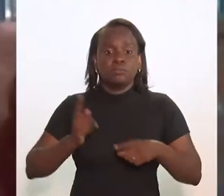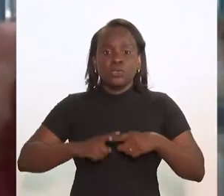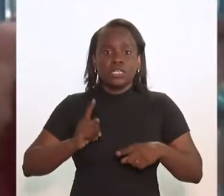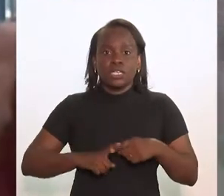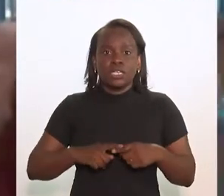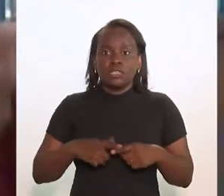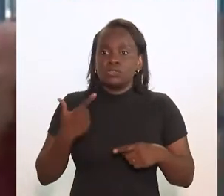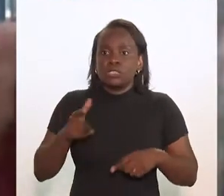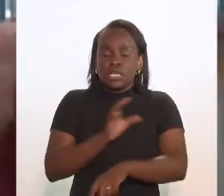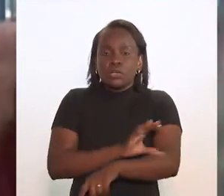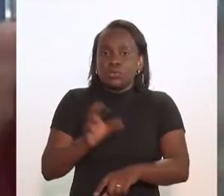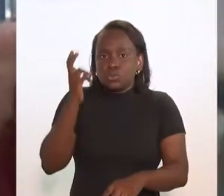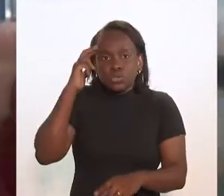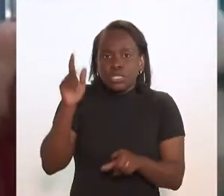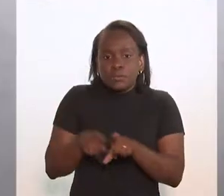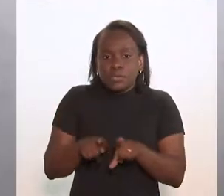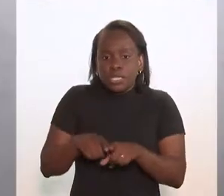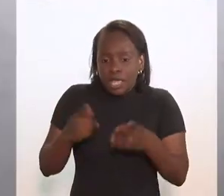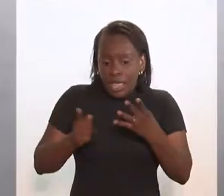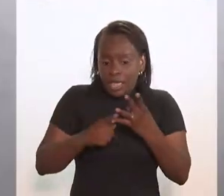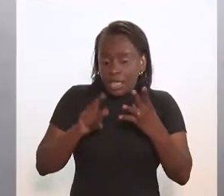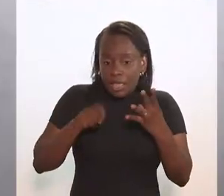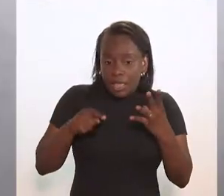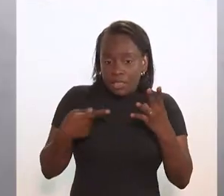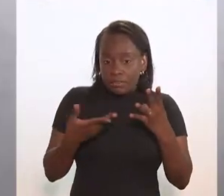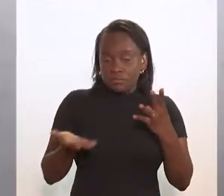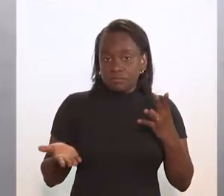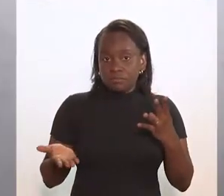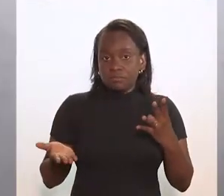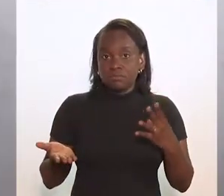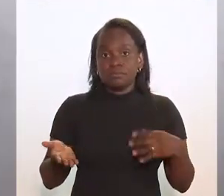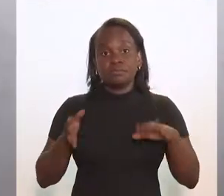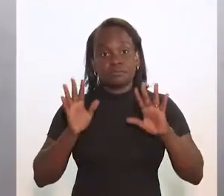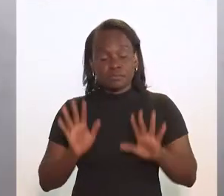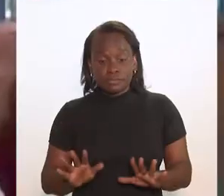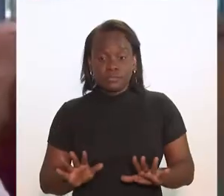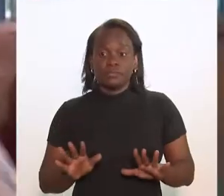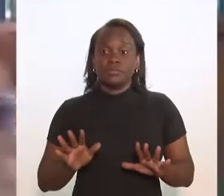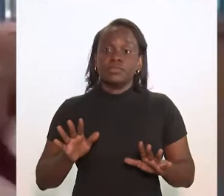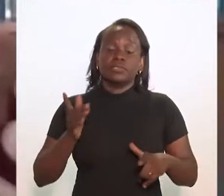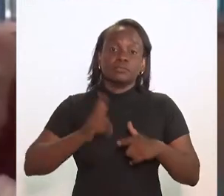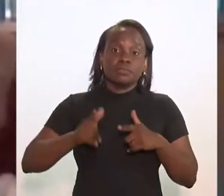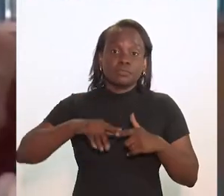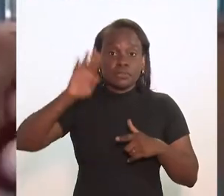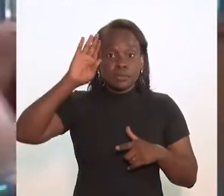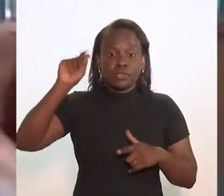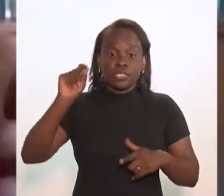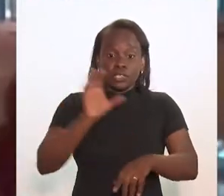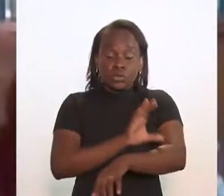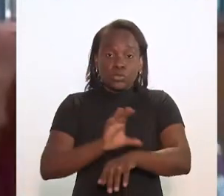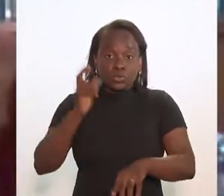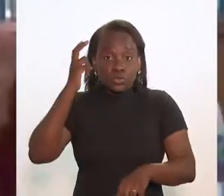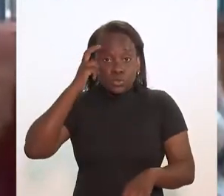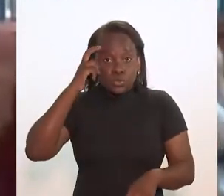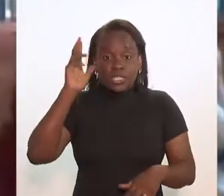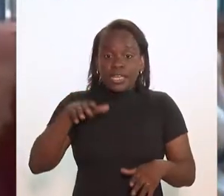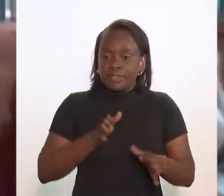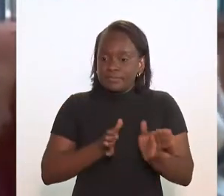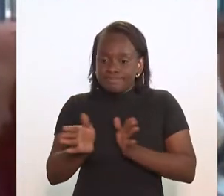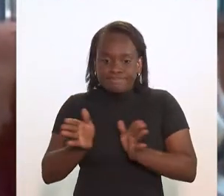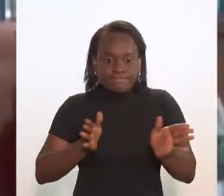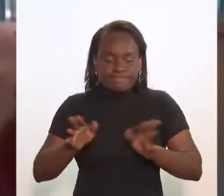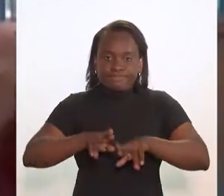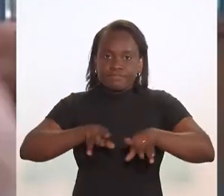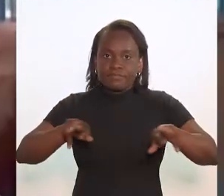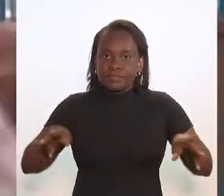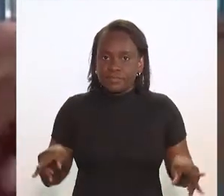por que não a cultura? Seria o quarto pilar, né? Mas a grande questão é que a cultura ela é